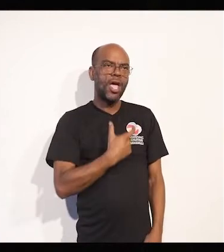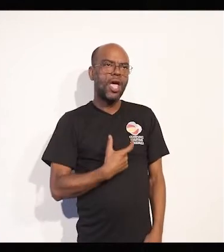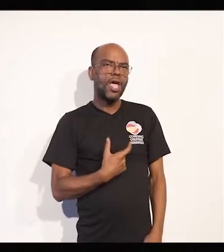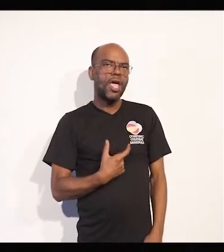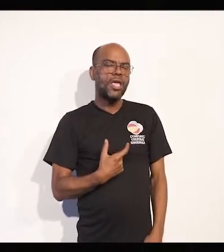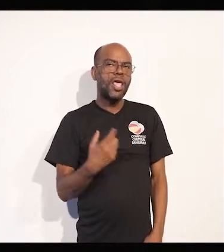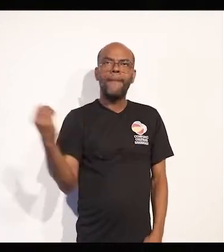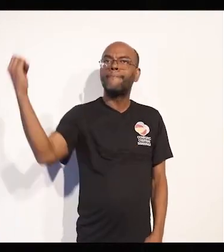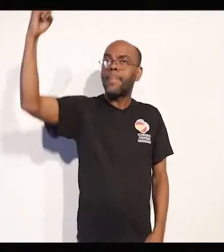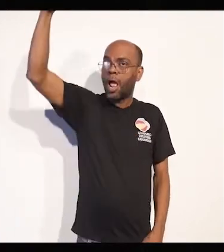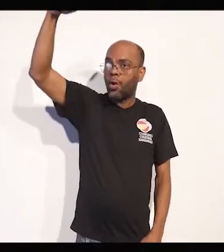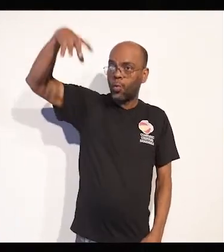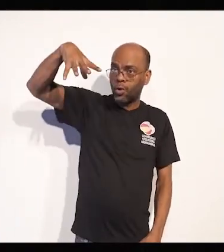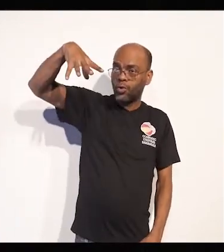olho?